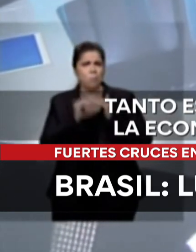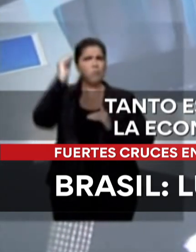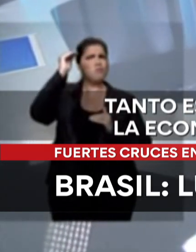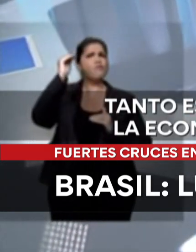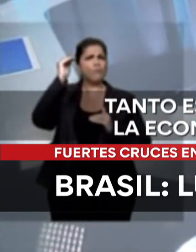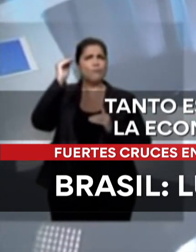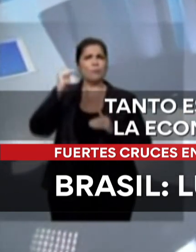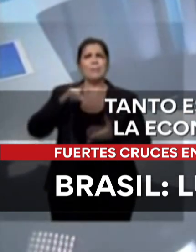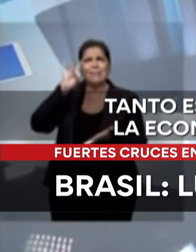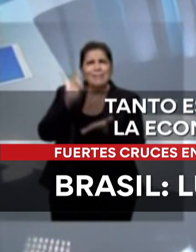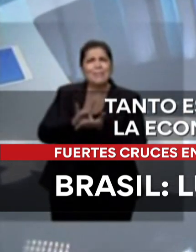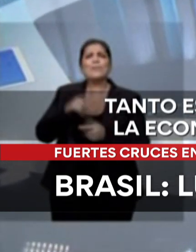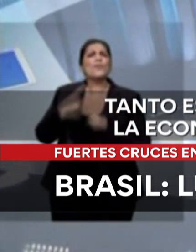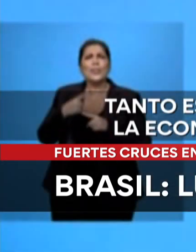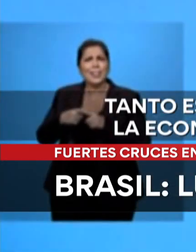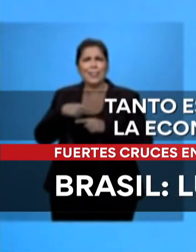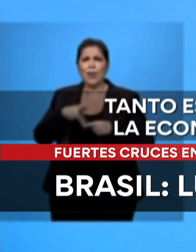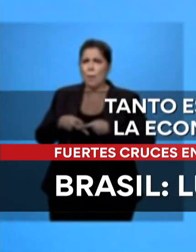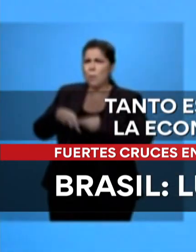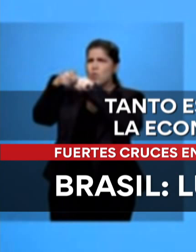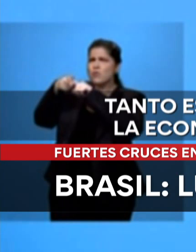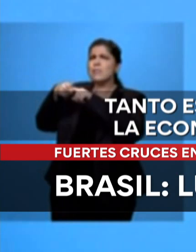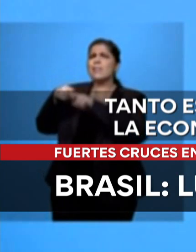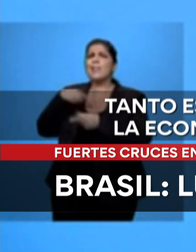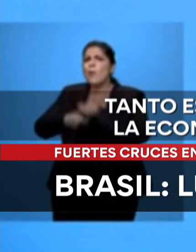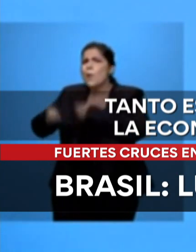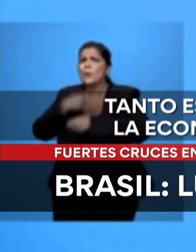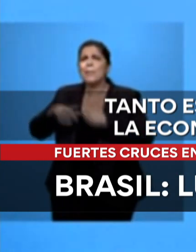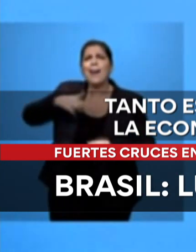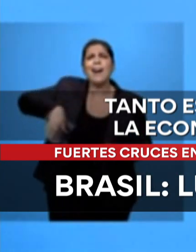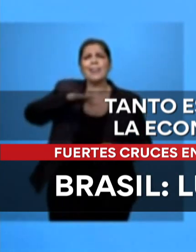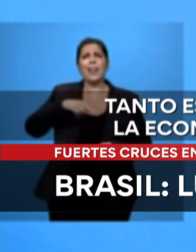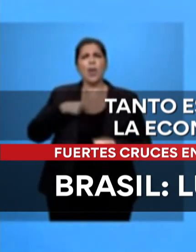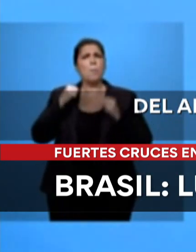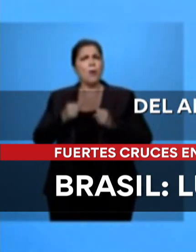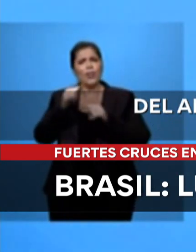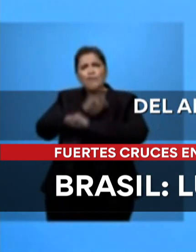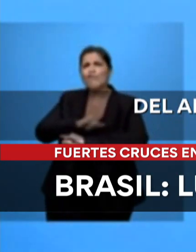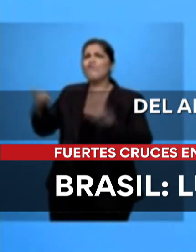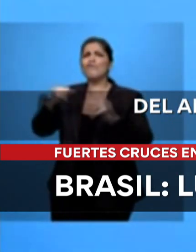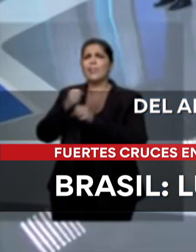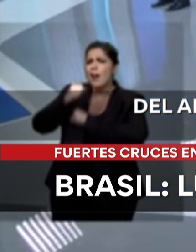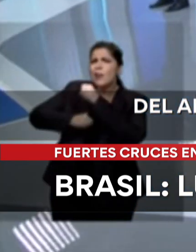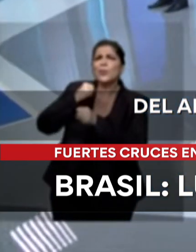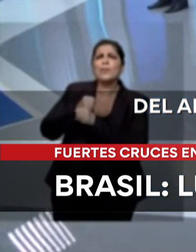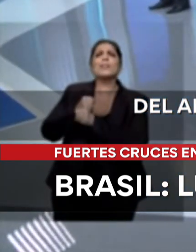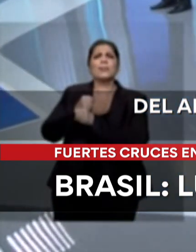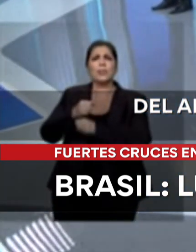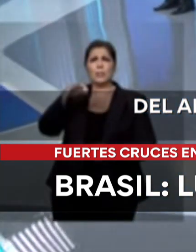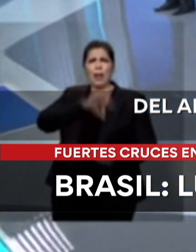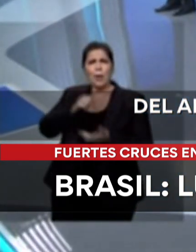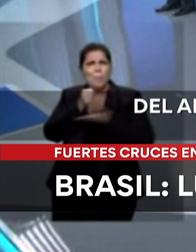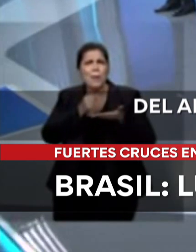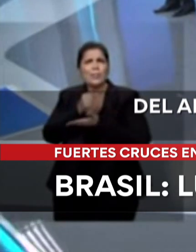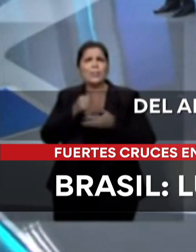verdade que nós reajustamos, acertamos a economia, que eu posso anunciar que a partir do ano que vem o novo salário mínimo será